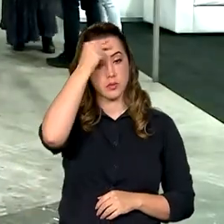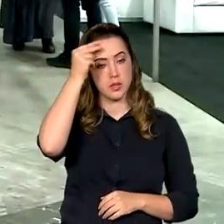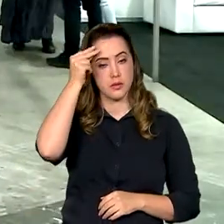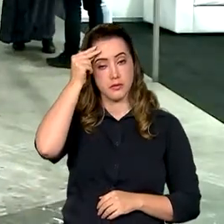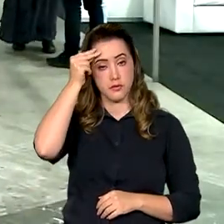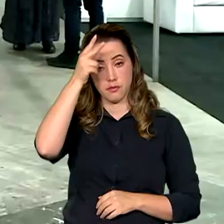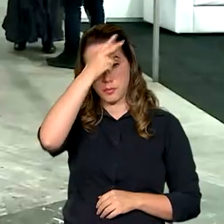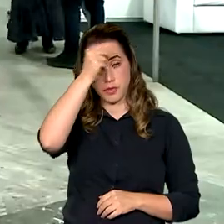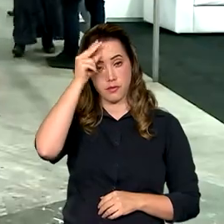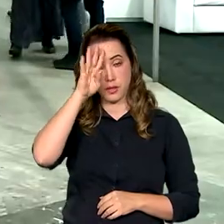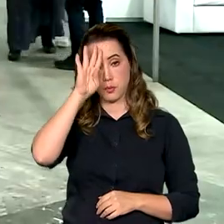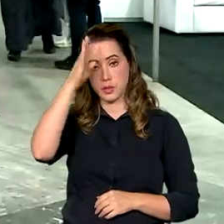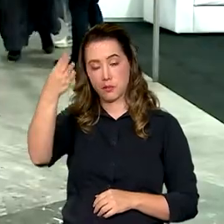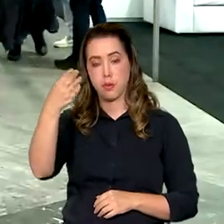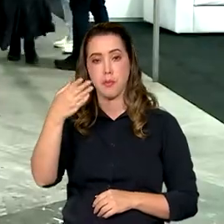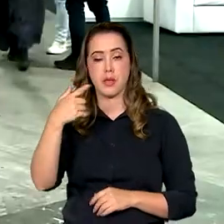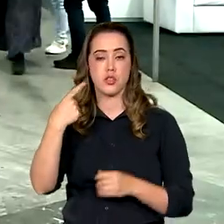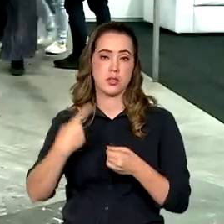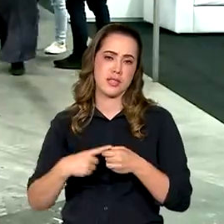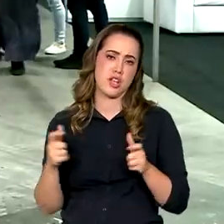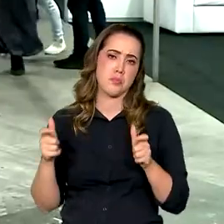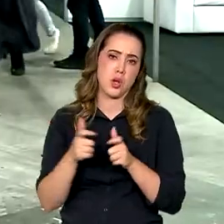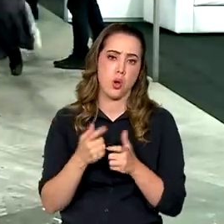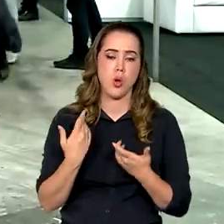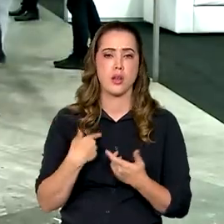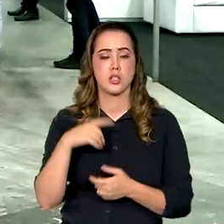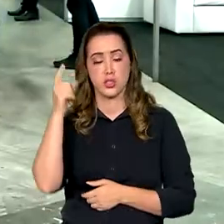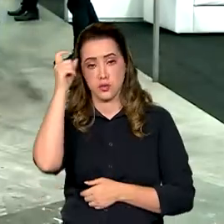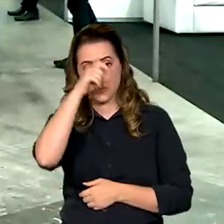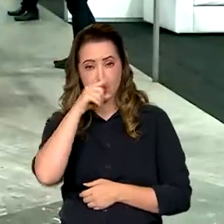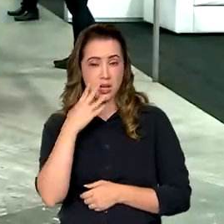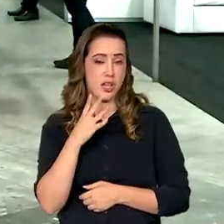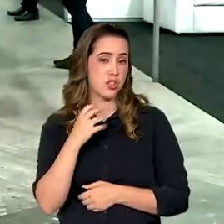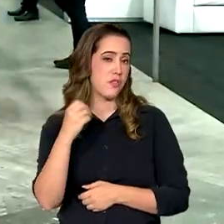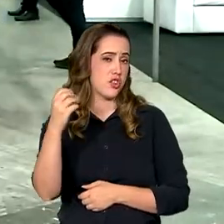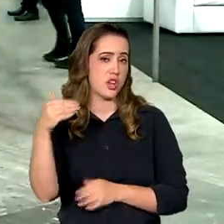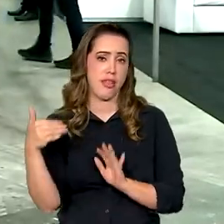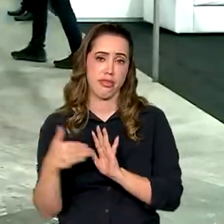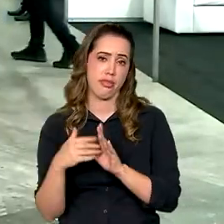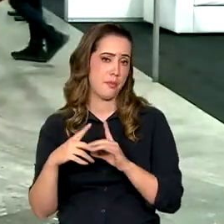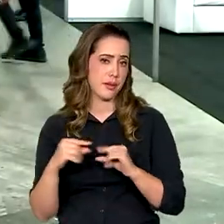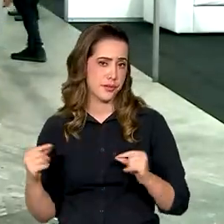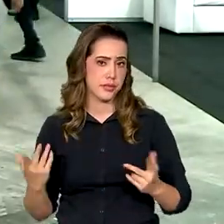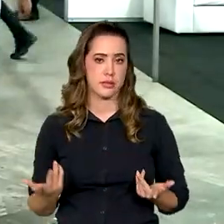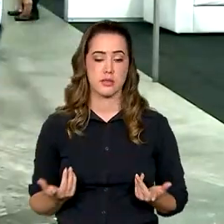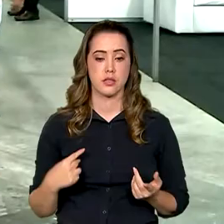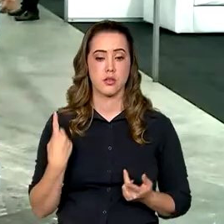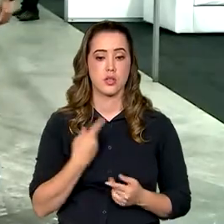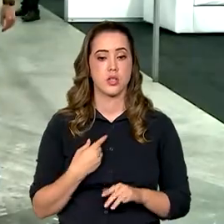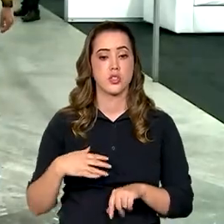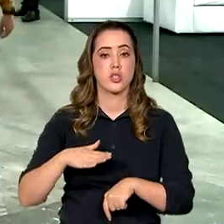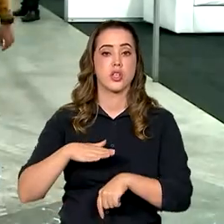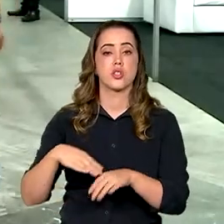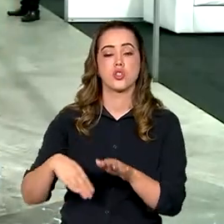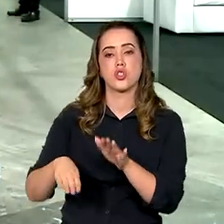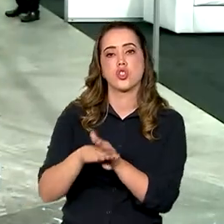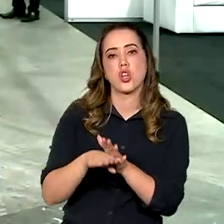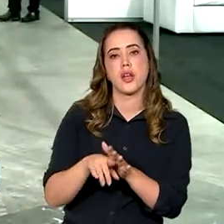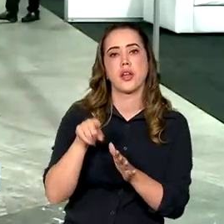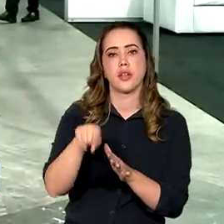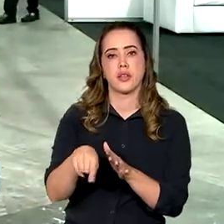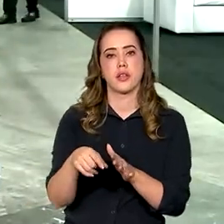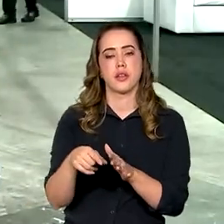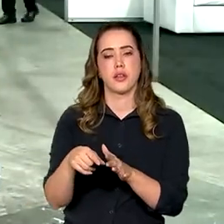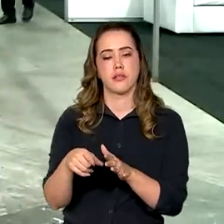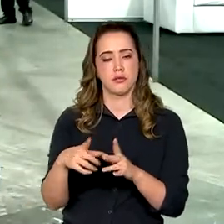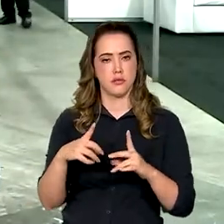interior, que é aqui do estado do Rio de Janeiro, a gente tem uma dificuldade muito grande de se locomover até a capital, que é Brasília. Quando a gente chega na capital, cada ministério é distante um do